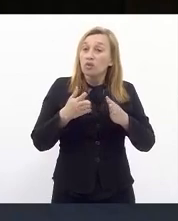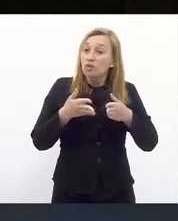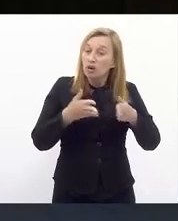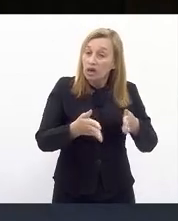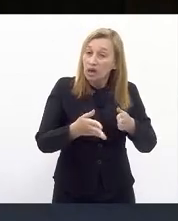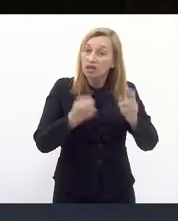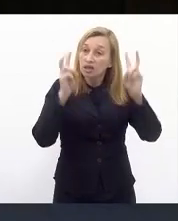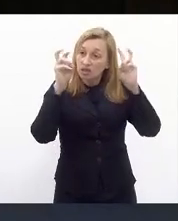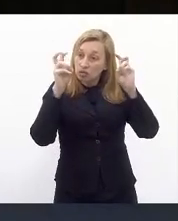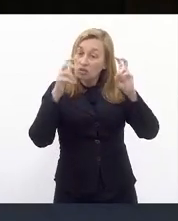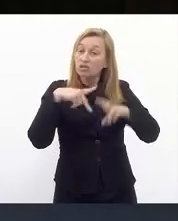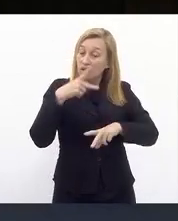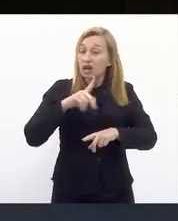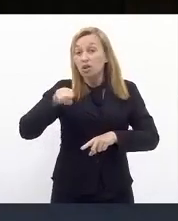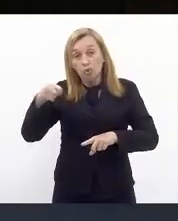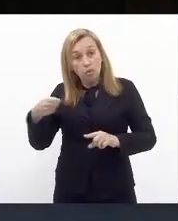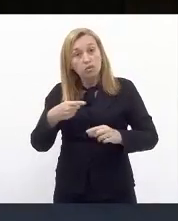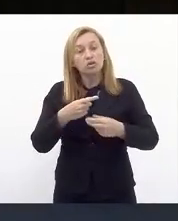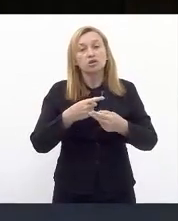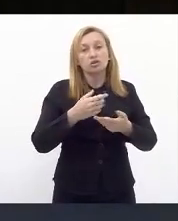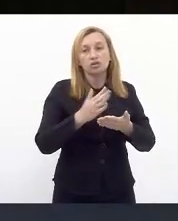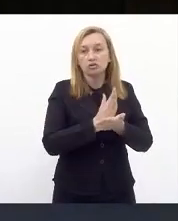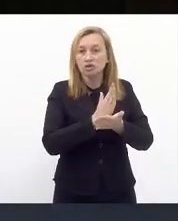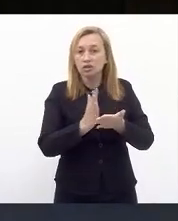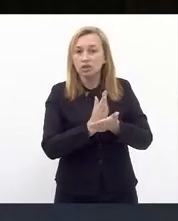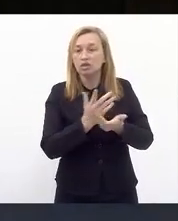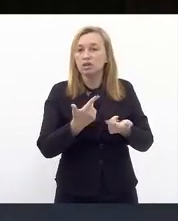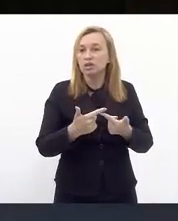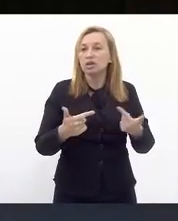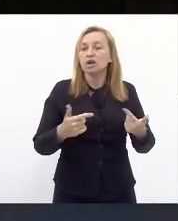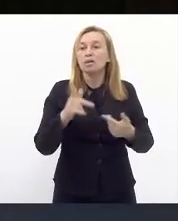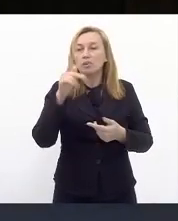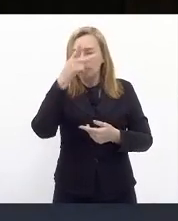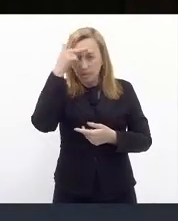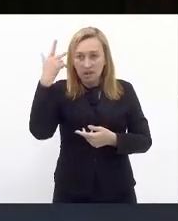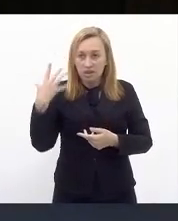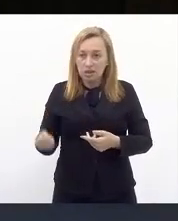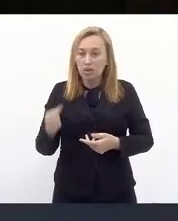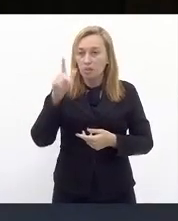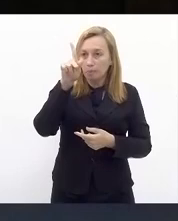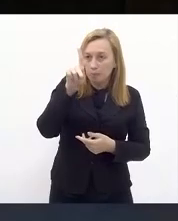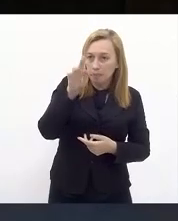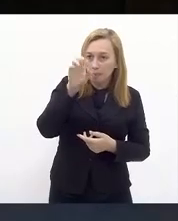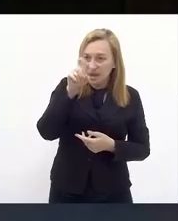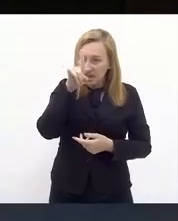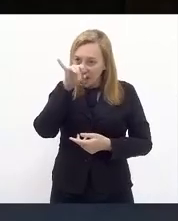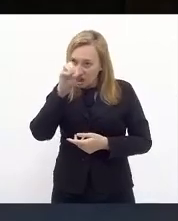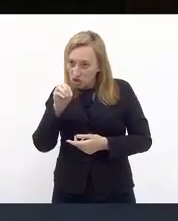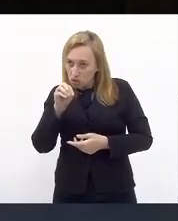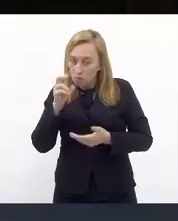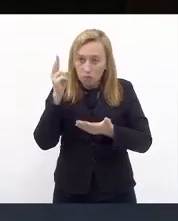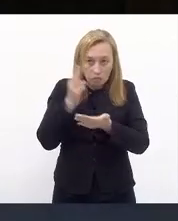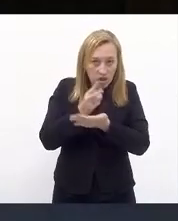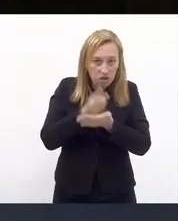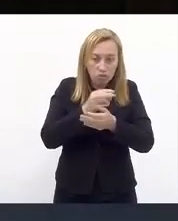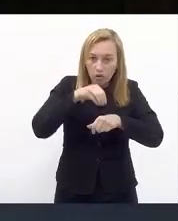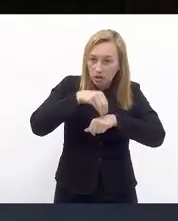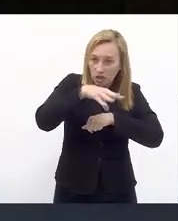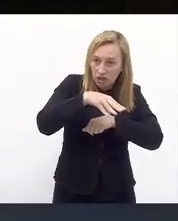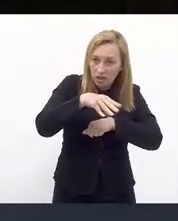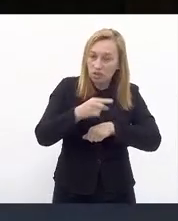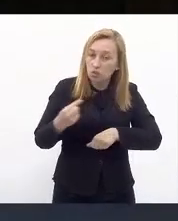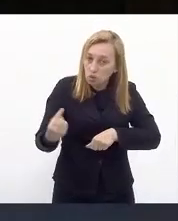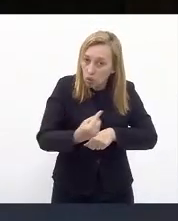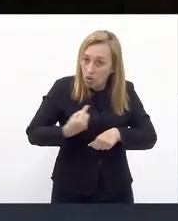SMU e me manifestei outras vezes não pensam e o pedágio mesmo com a determinação com a indicação